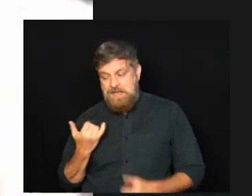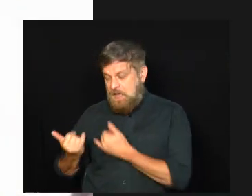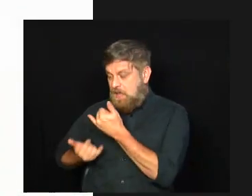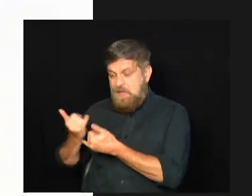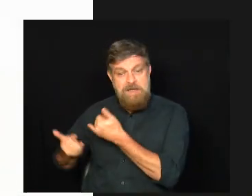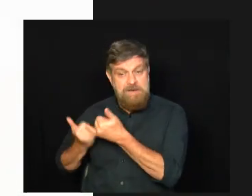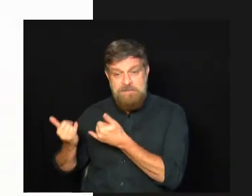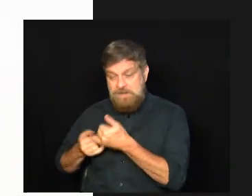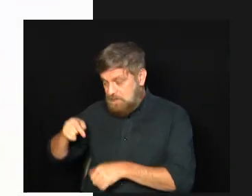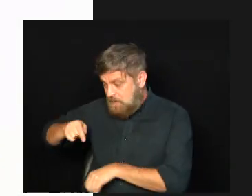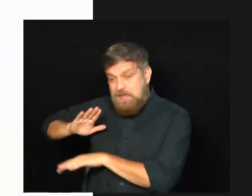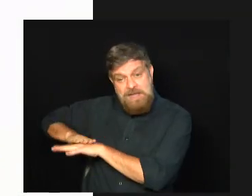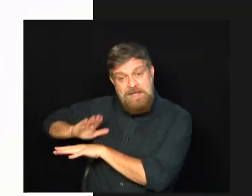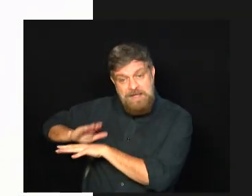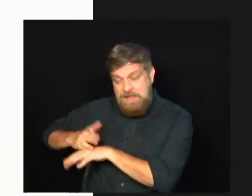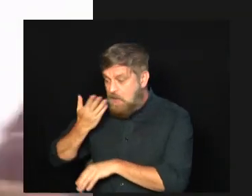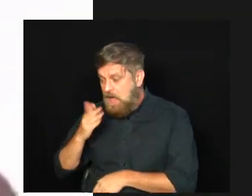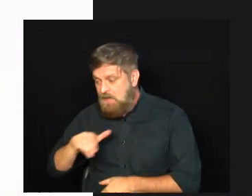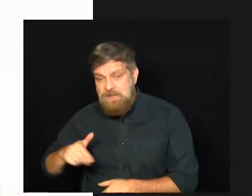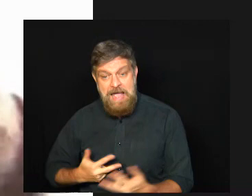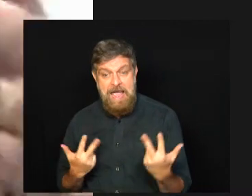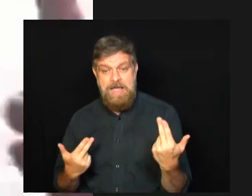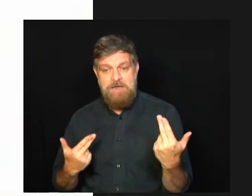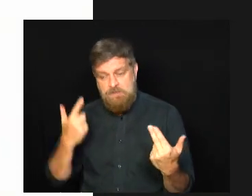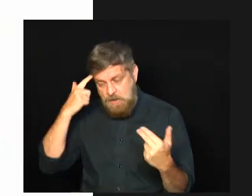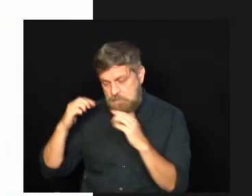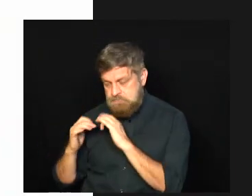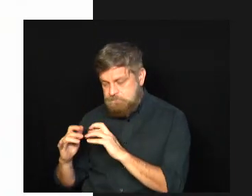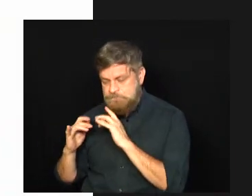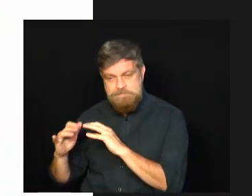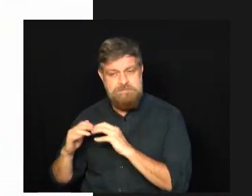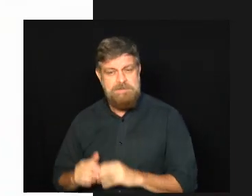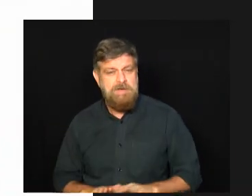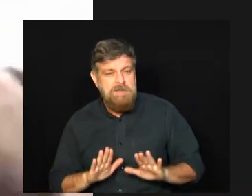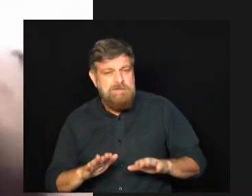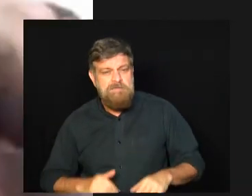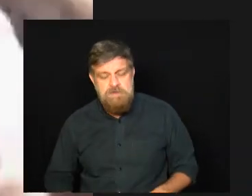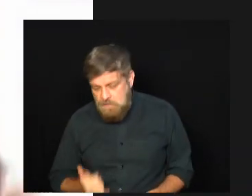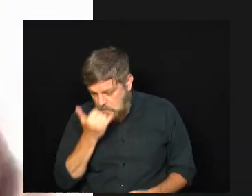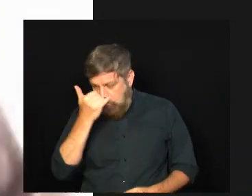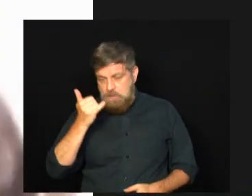nas brincadeiras infantis. Não foi por acaso que isto foi